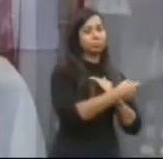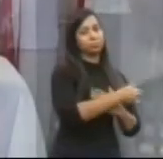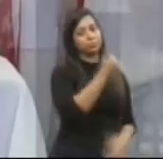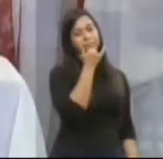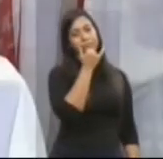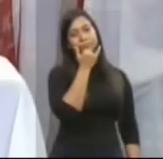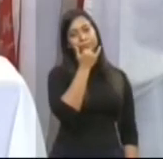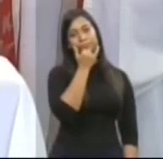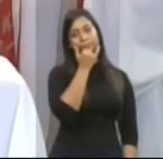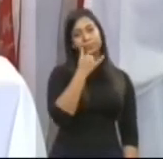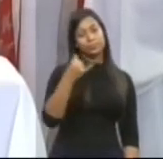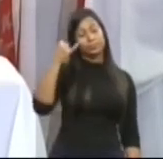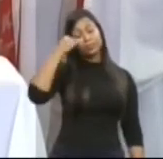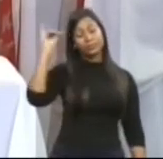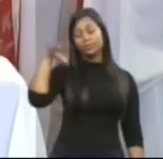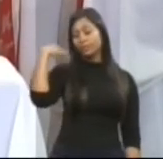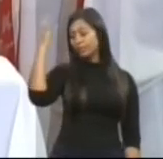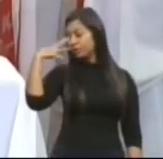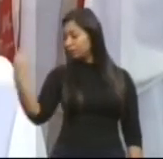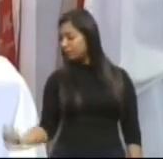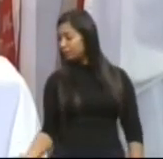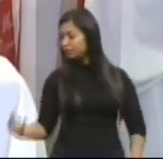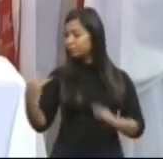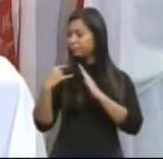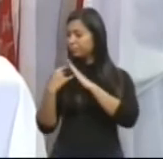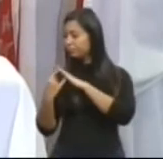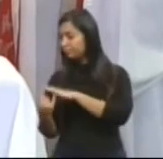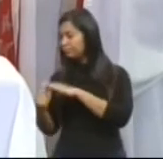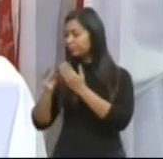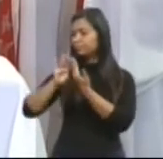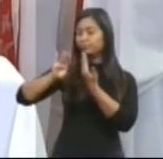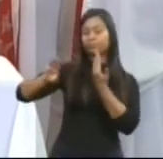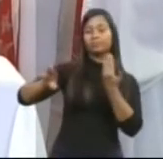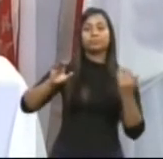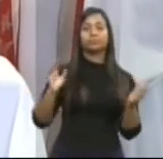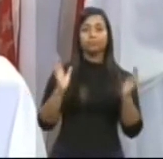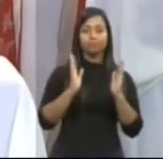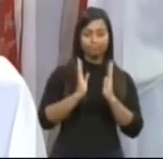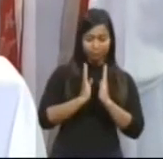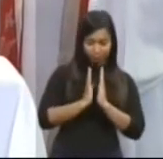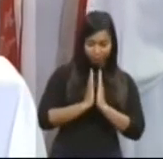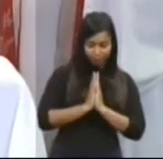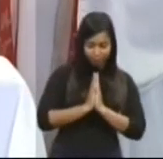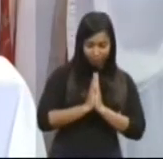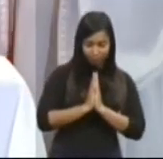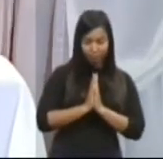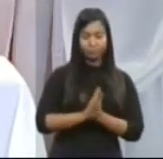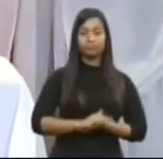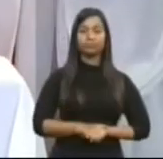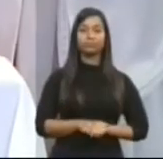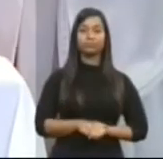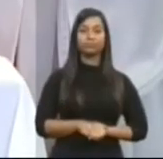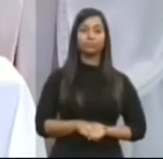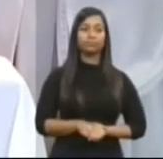a quem nos tem ofendido, e não nos deixeis cair em tentação, mas livrai-nos